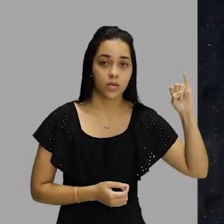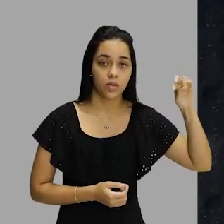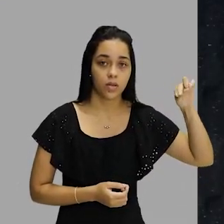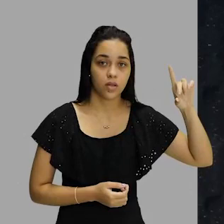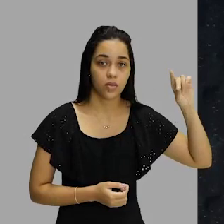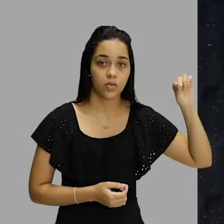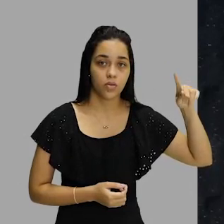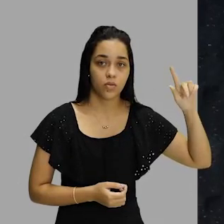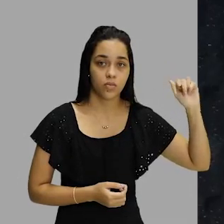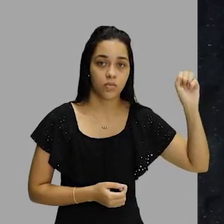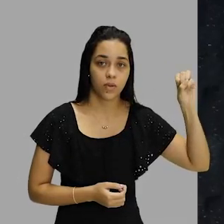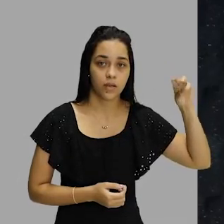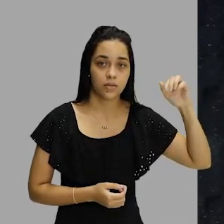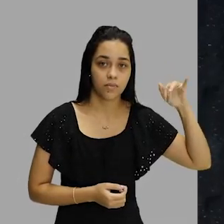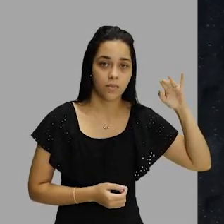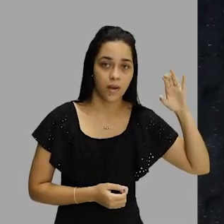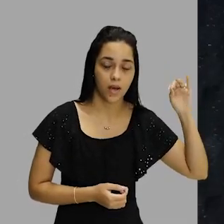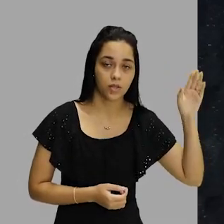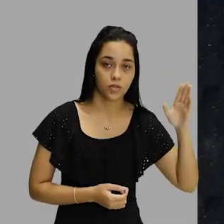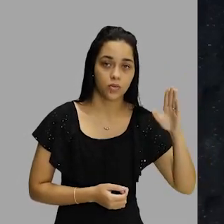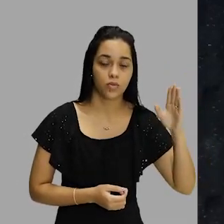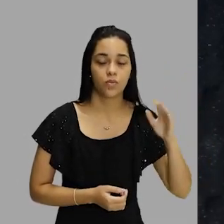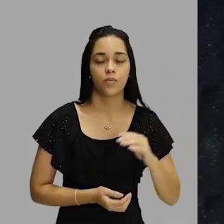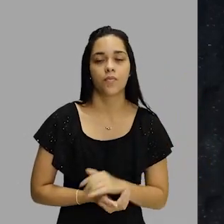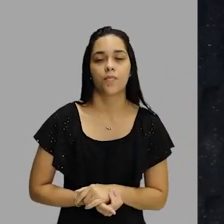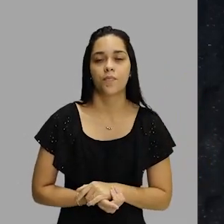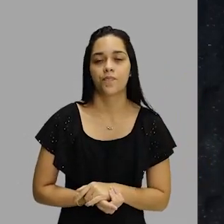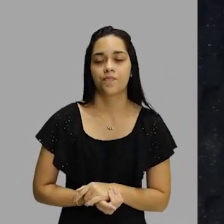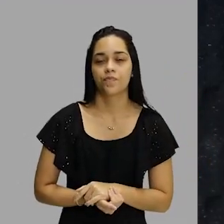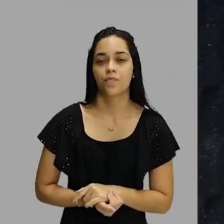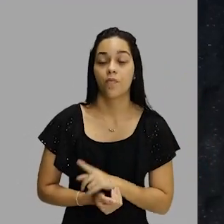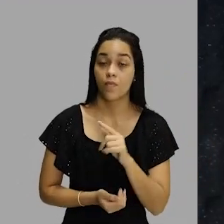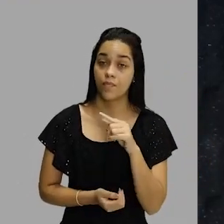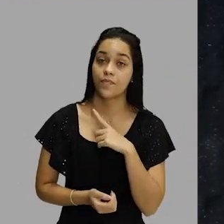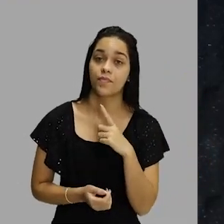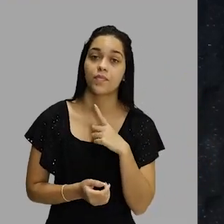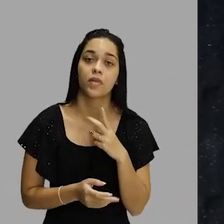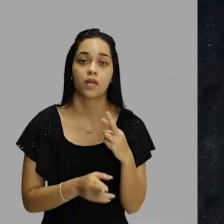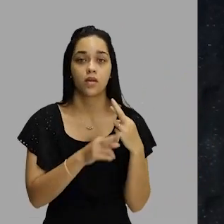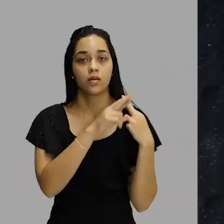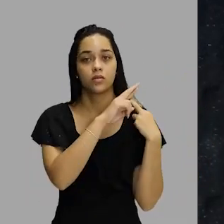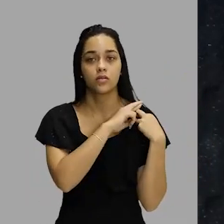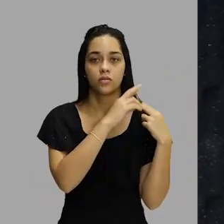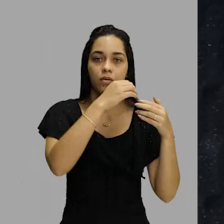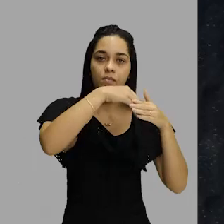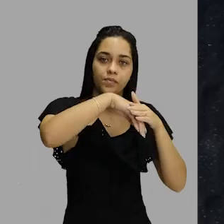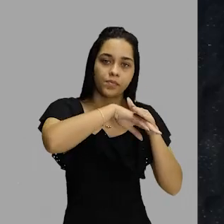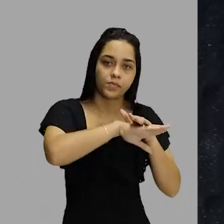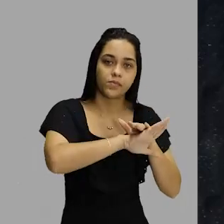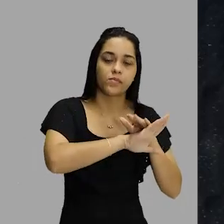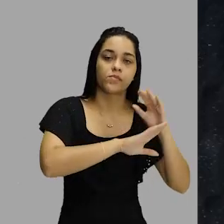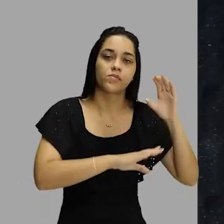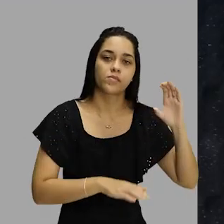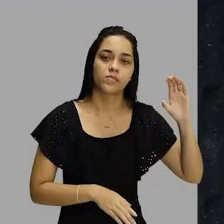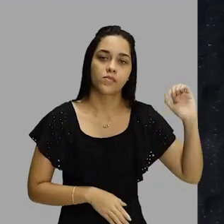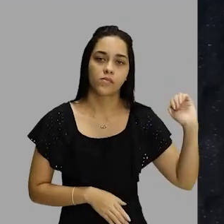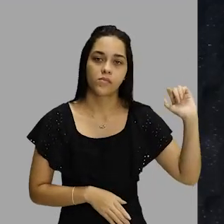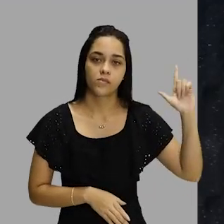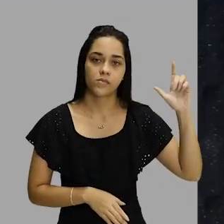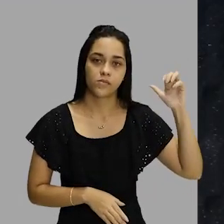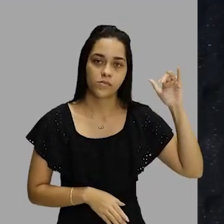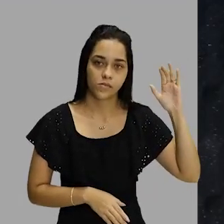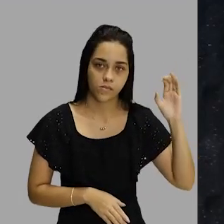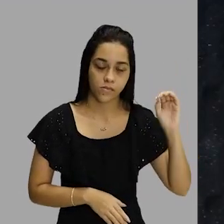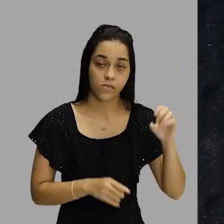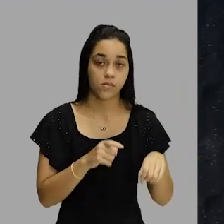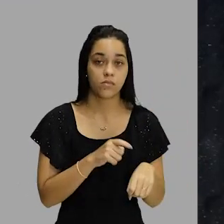chamado de retículo sarcoplasmático, né? Que tem a função de armazenar no interior dele o cálcio, né?